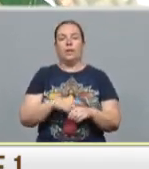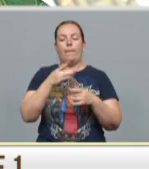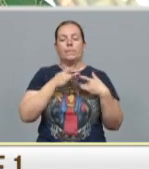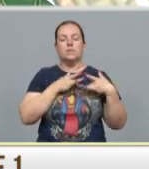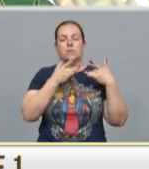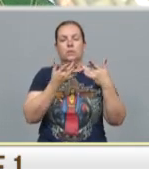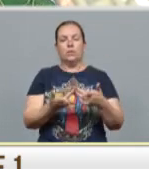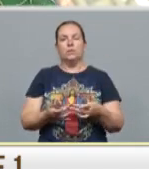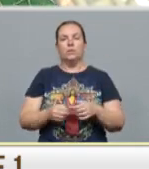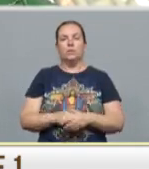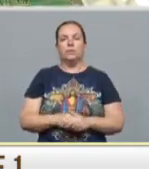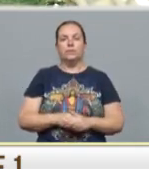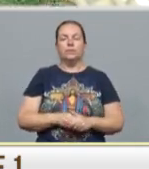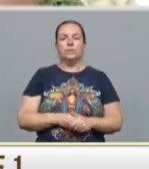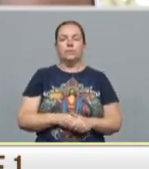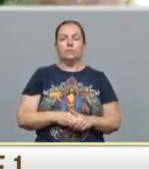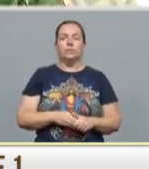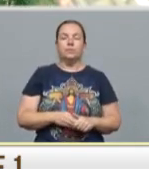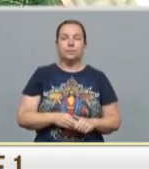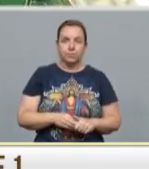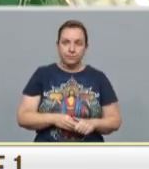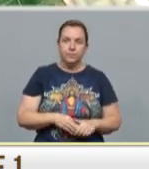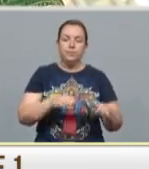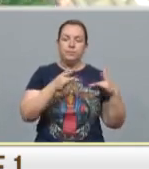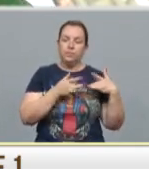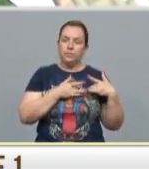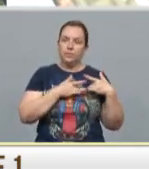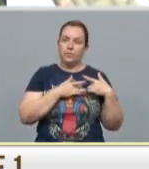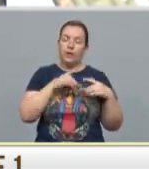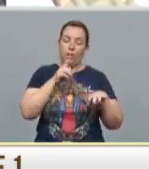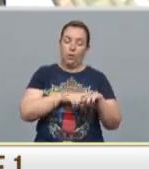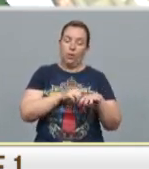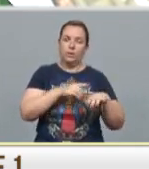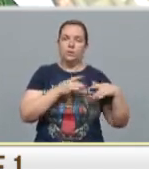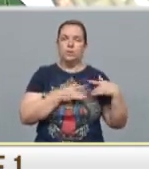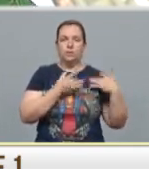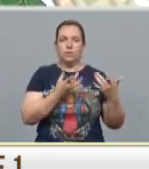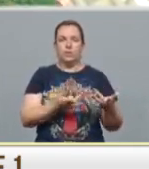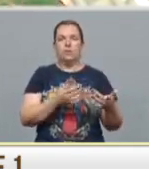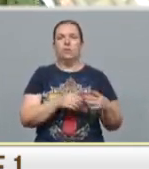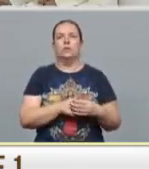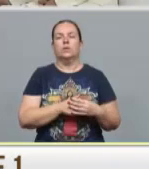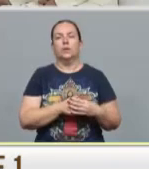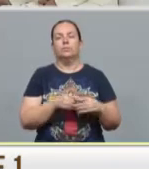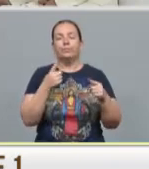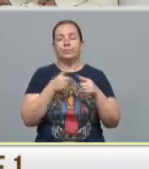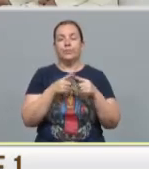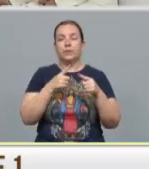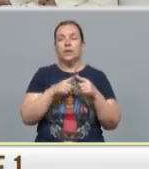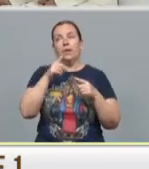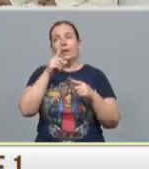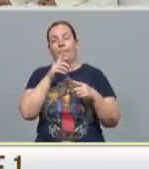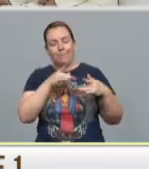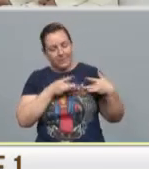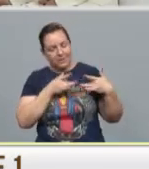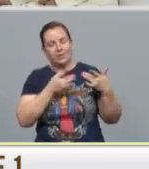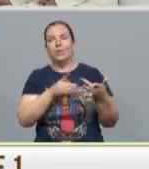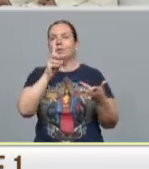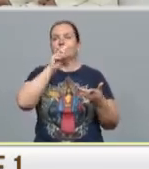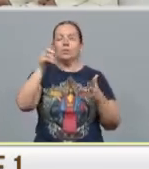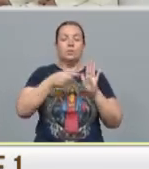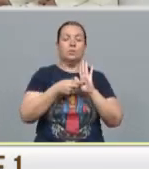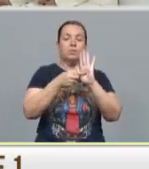da Misericórdia, que não necessariamente é Jesus misericordioso, porque a misericórdia de Deus se manifesta de